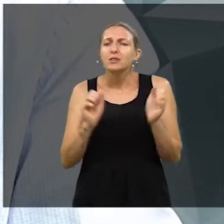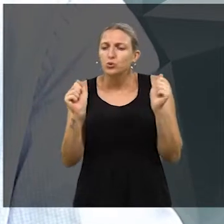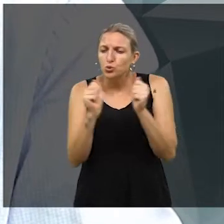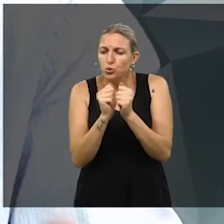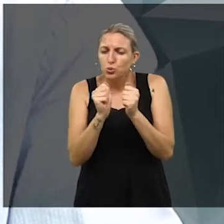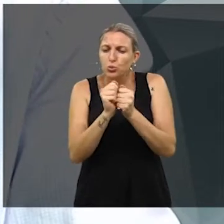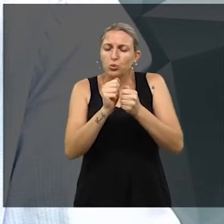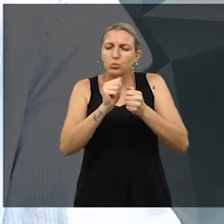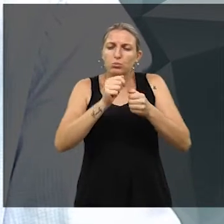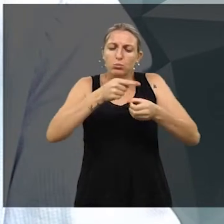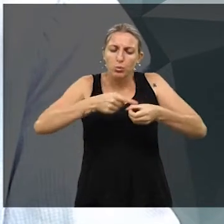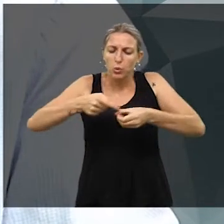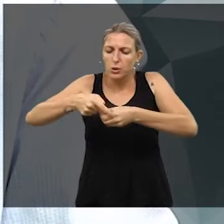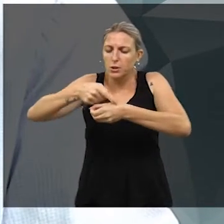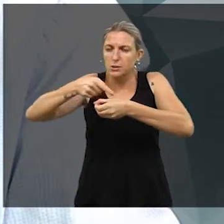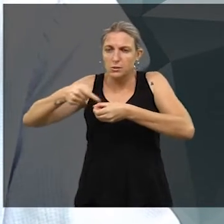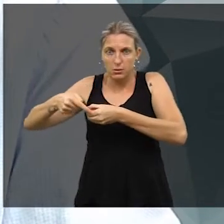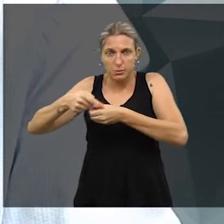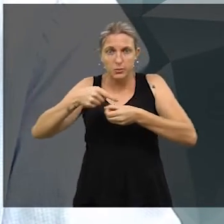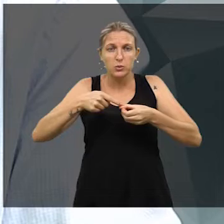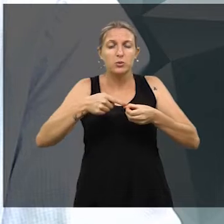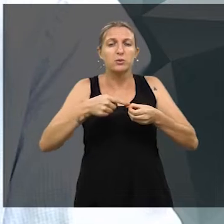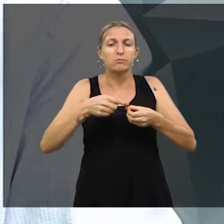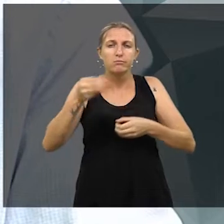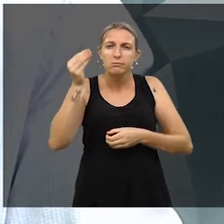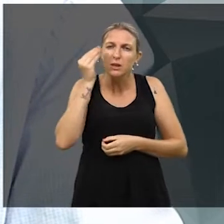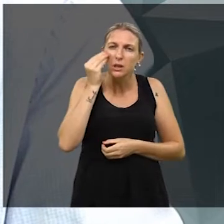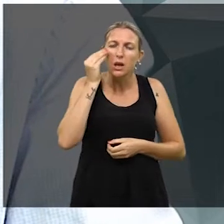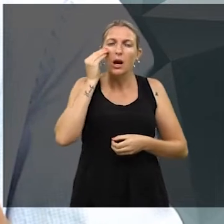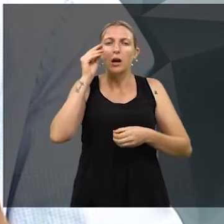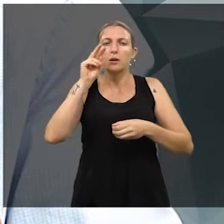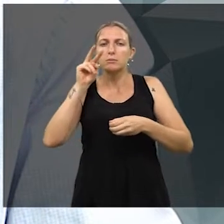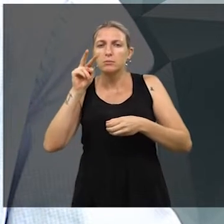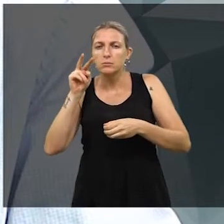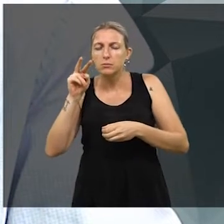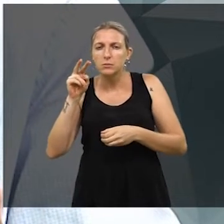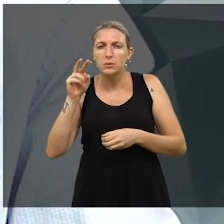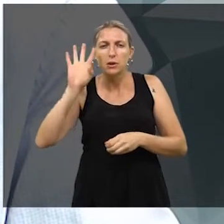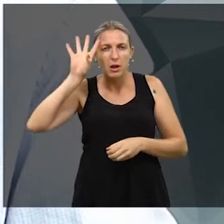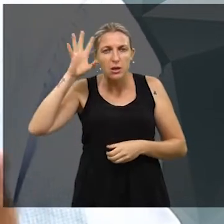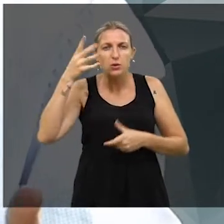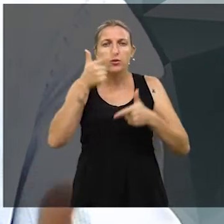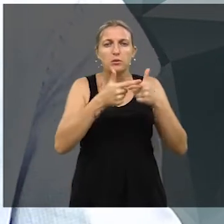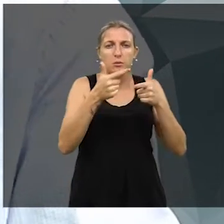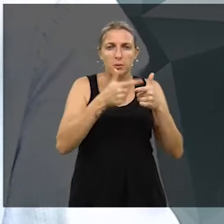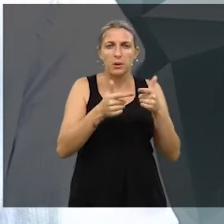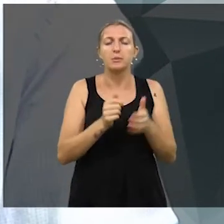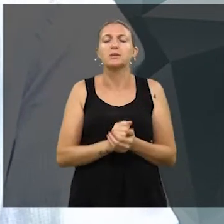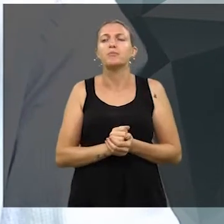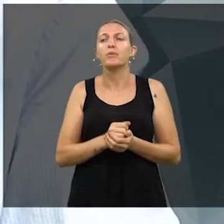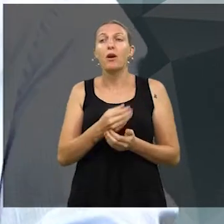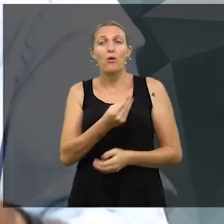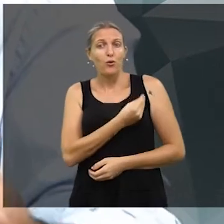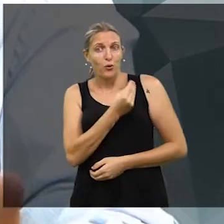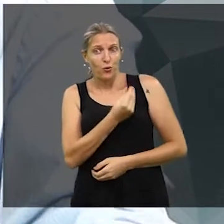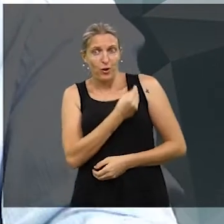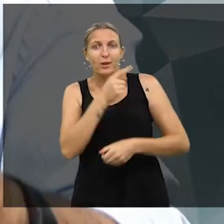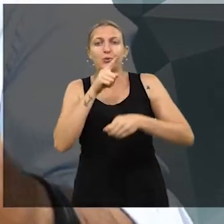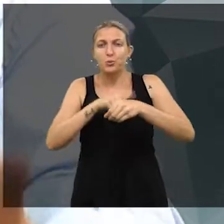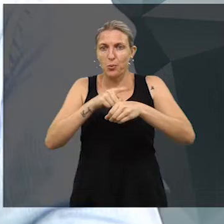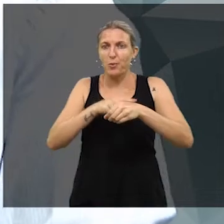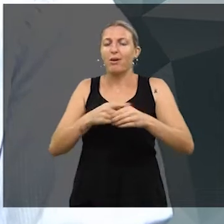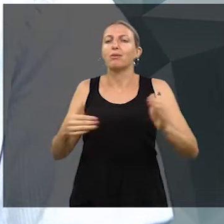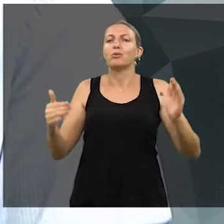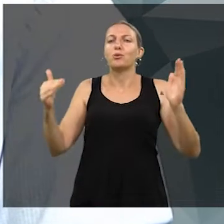com eles, buscando aquilo que ainda é necessário buscar. Então, acho que foi um grande momento, estamos vivendo ainda este momento, até o mês de abril,